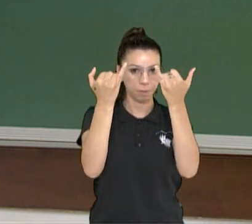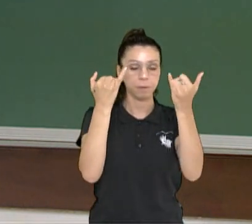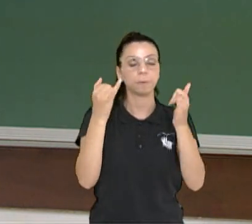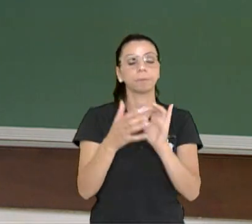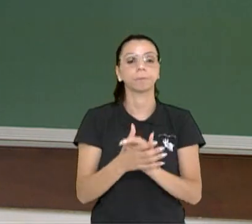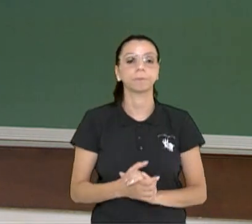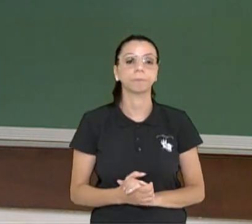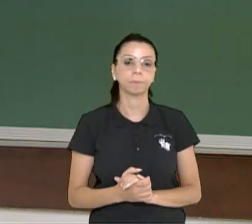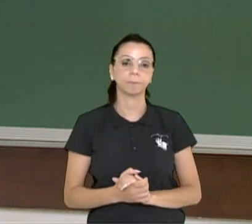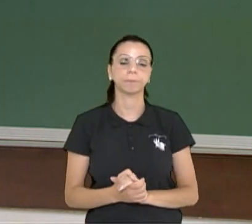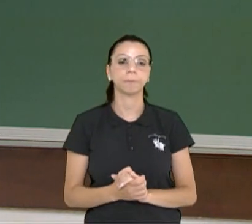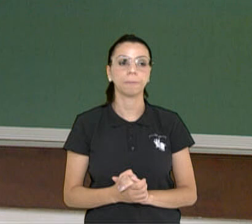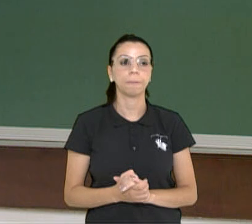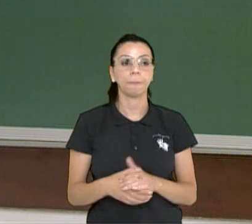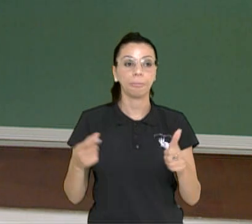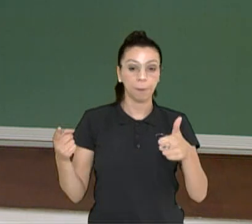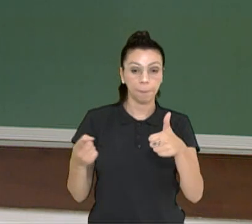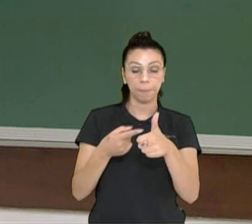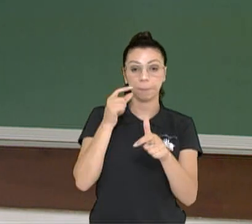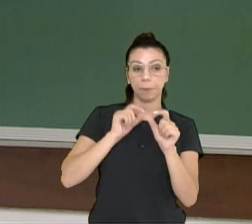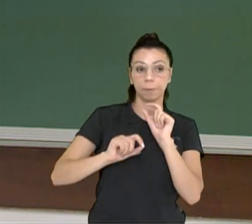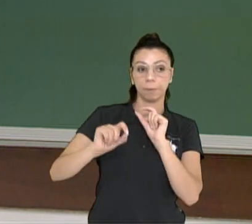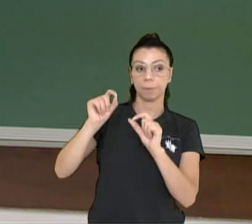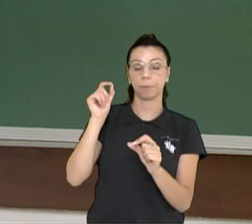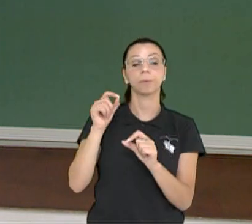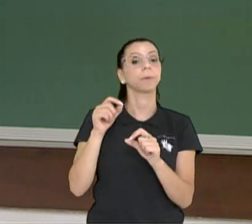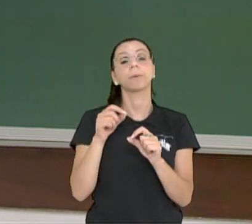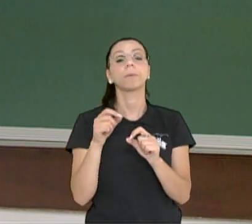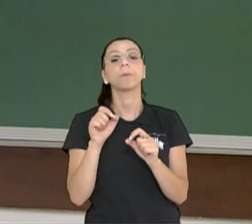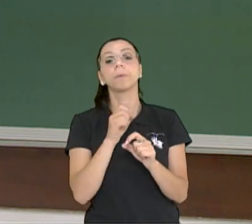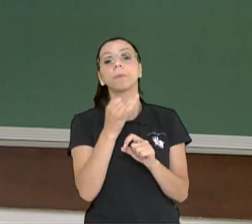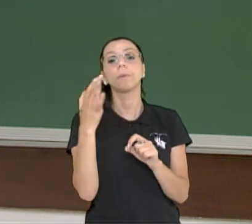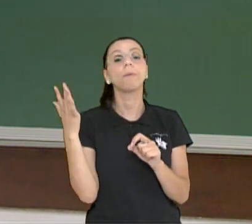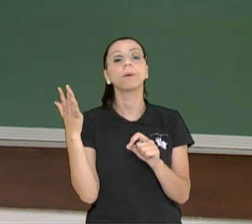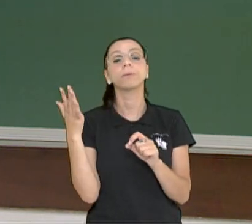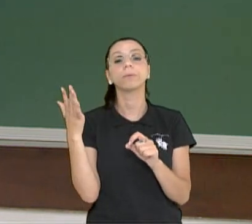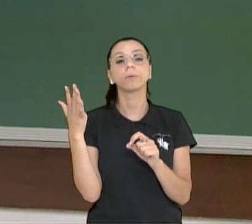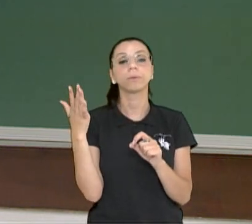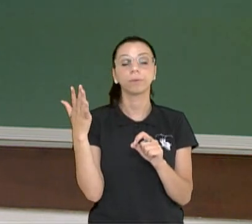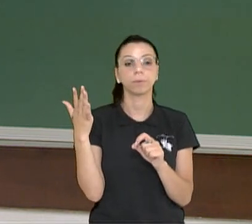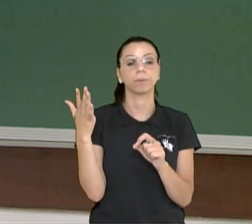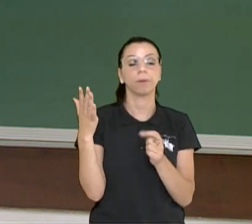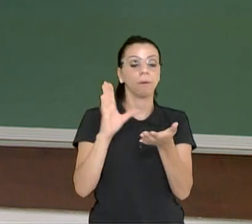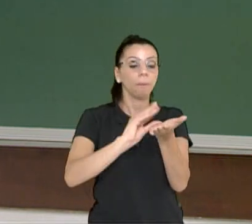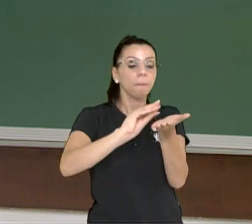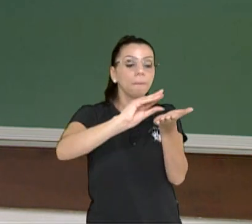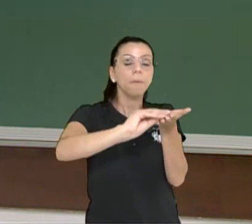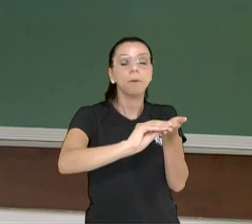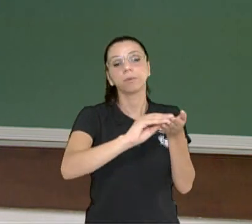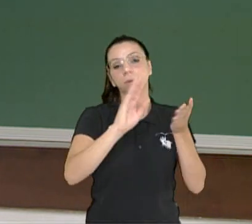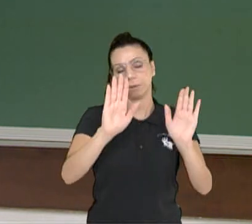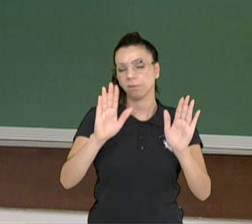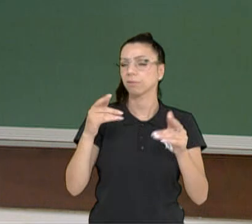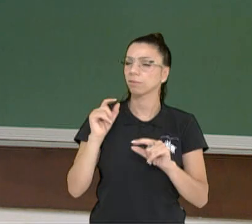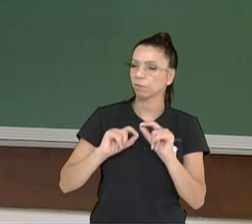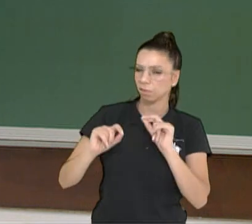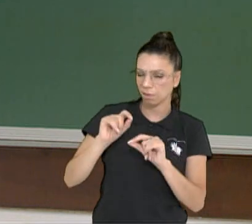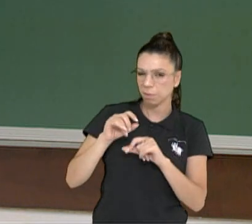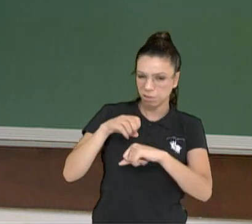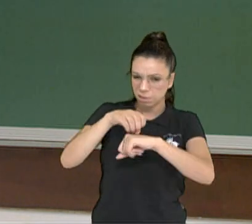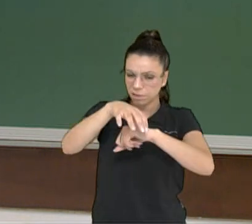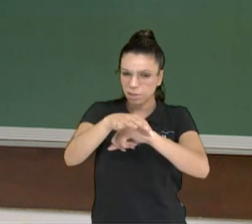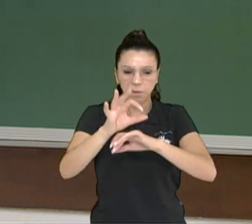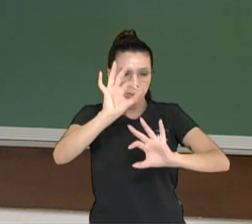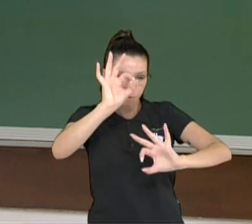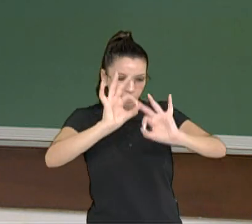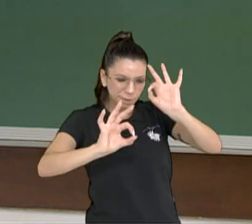lá. Primeiro passo, então, calcular a amplitude dessa amostra. O que eu fiz? Lembra que eu tinha comentado com vocês de